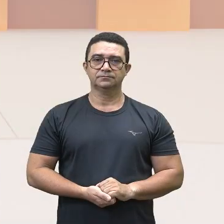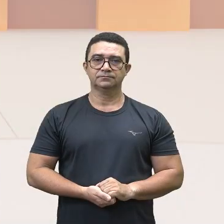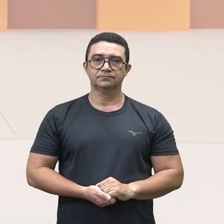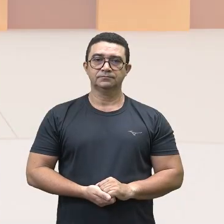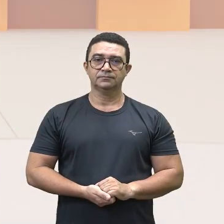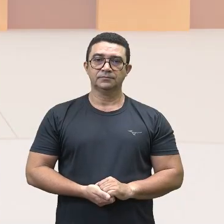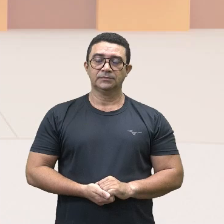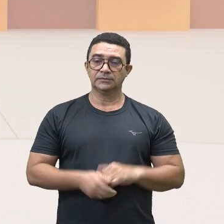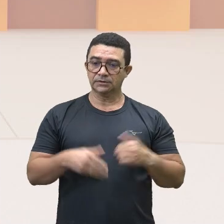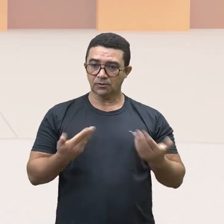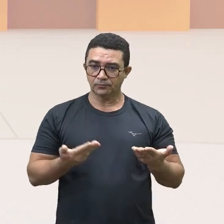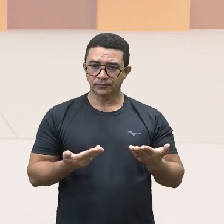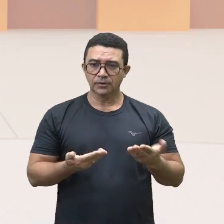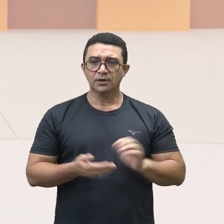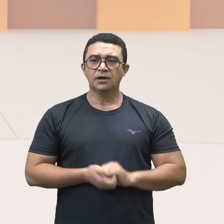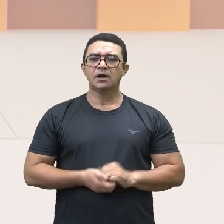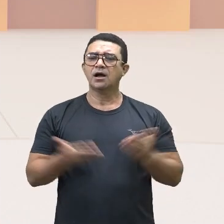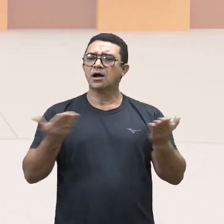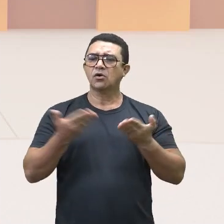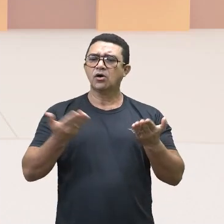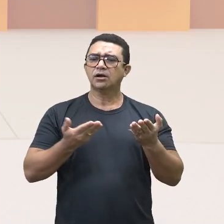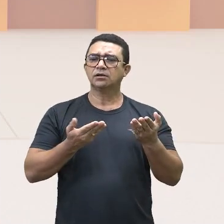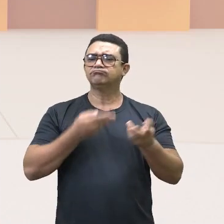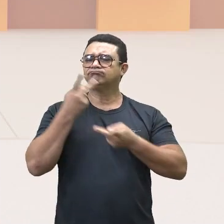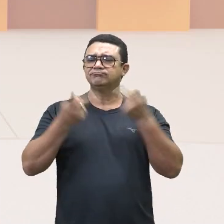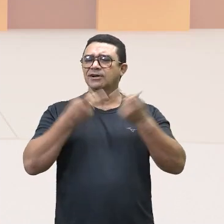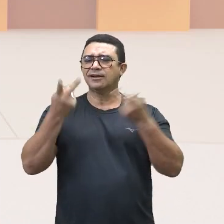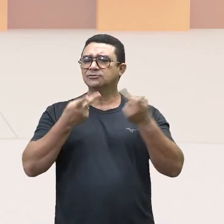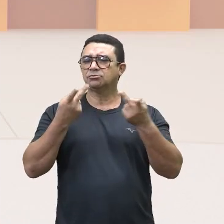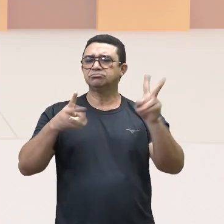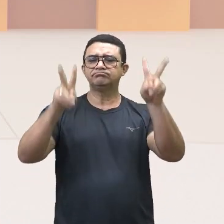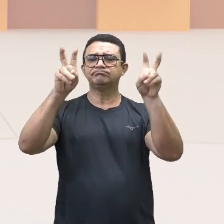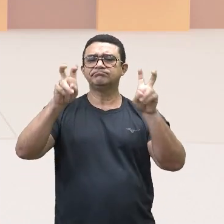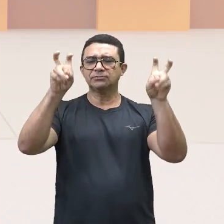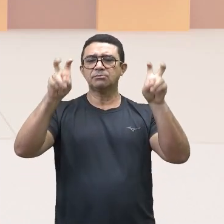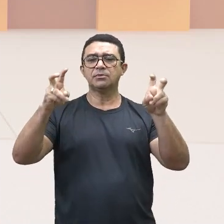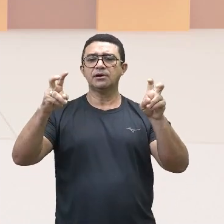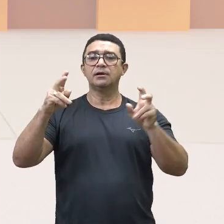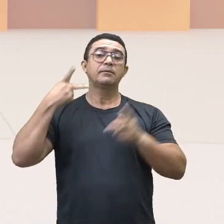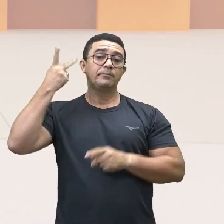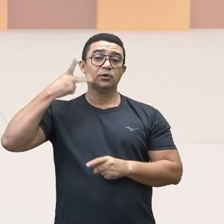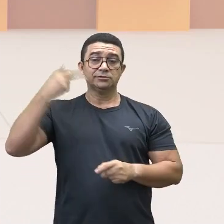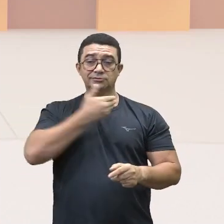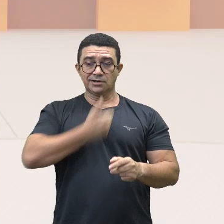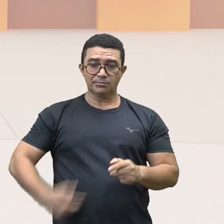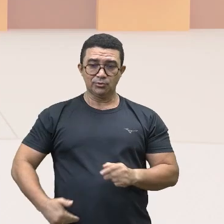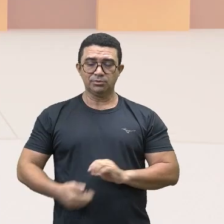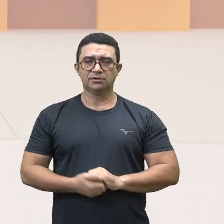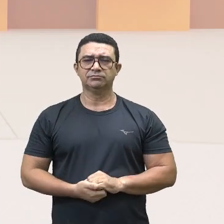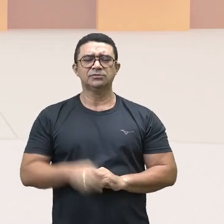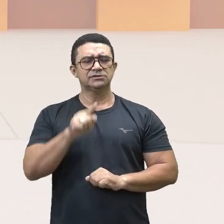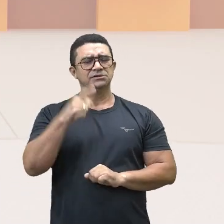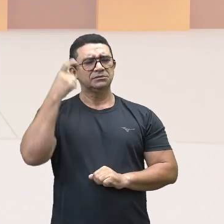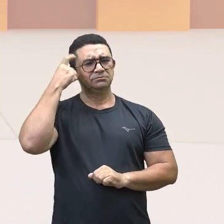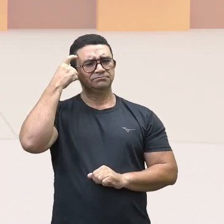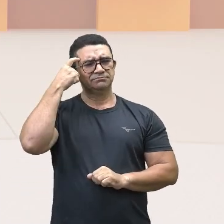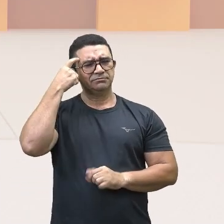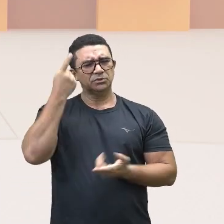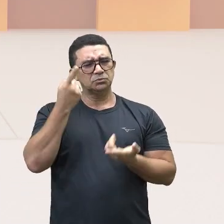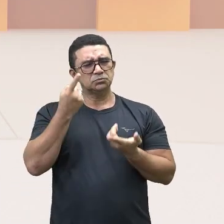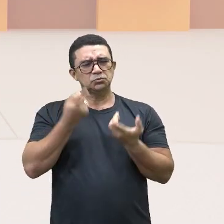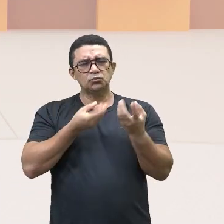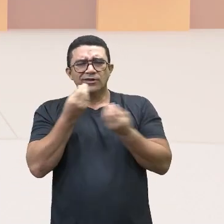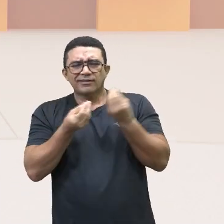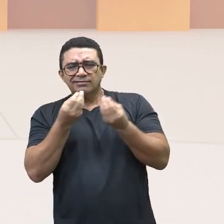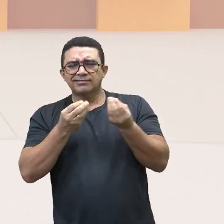Muito bem, vamos então tratar aí de políticas públicas. Você já se perguntou o que é ou que são